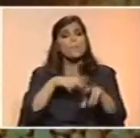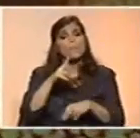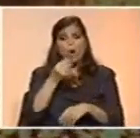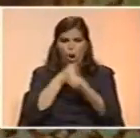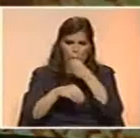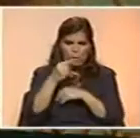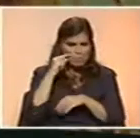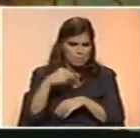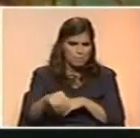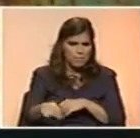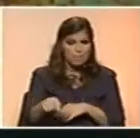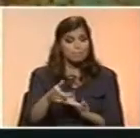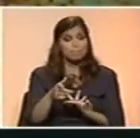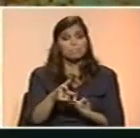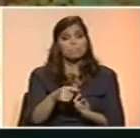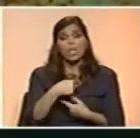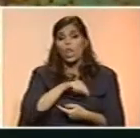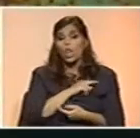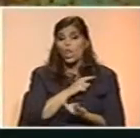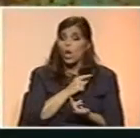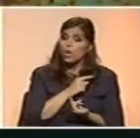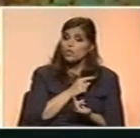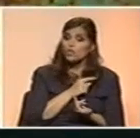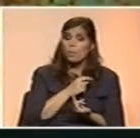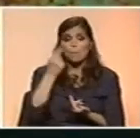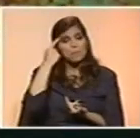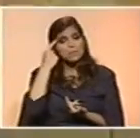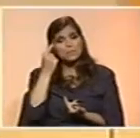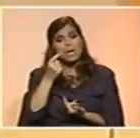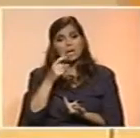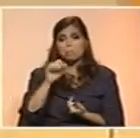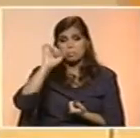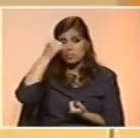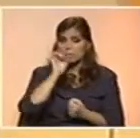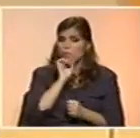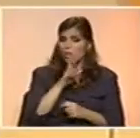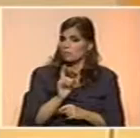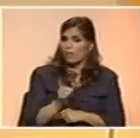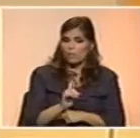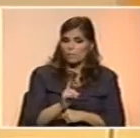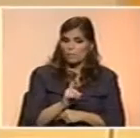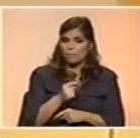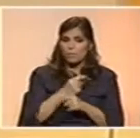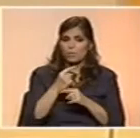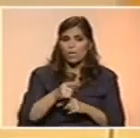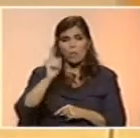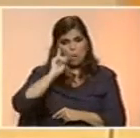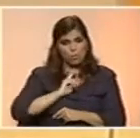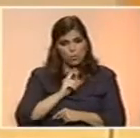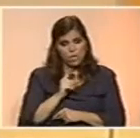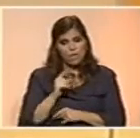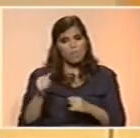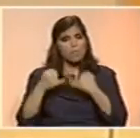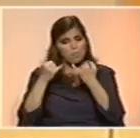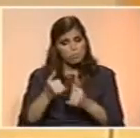levar a que não devemos ignorar que tem efeitos estrogénicos. Ora, isto num contexto de uma mulher em pós-menopausa poderá ser interessante,